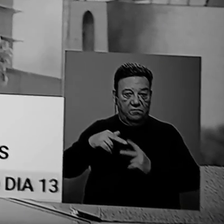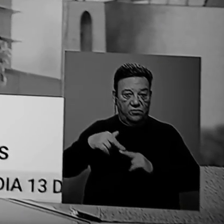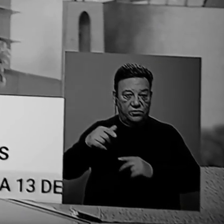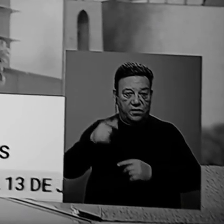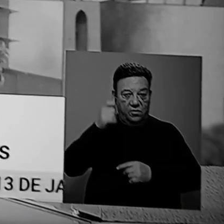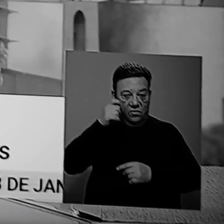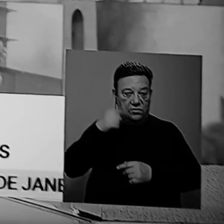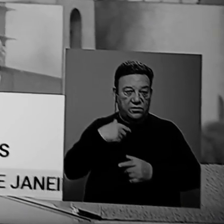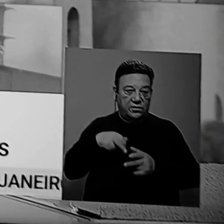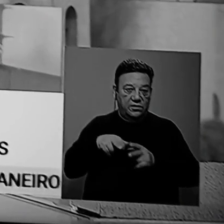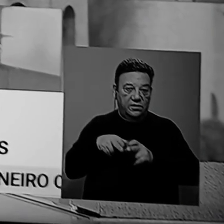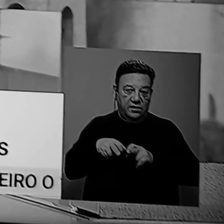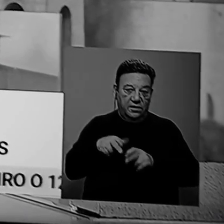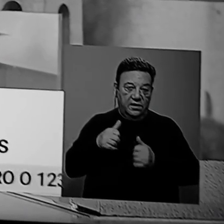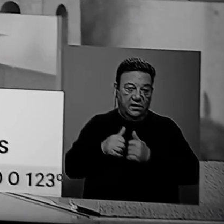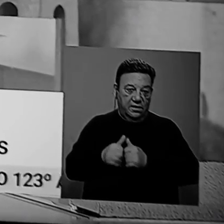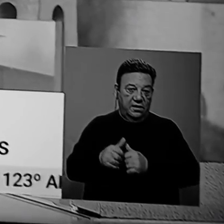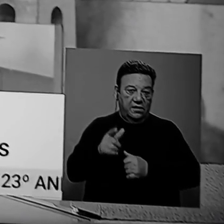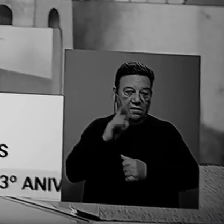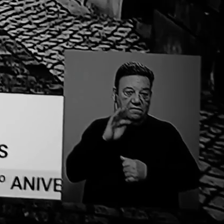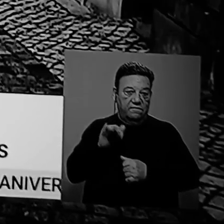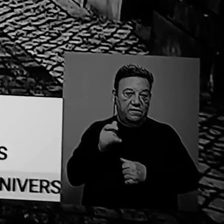com a Filipa Matos Henriques.